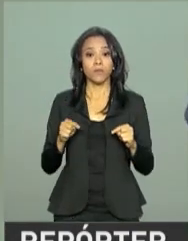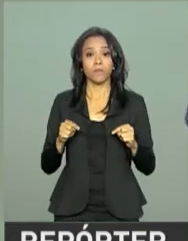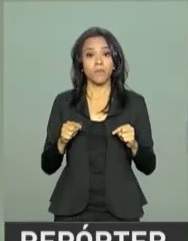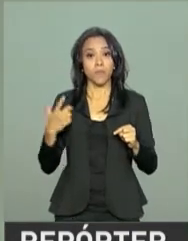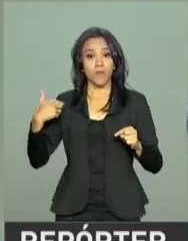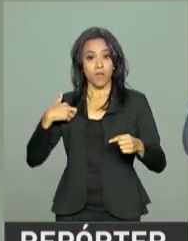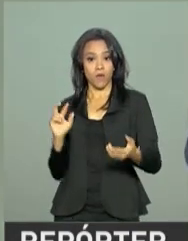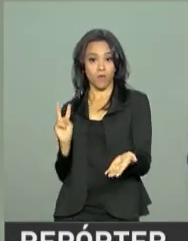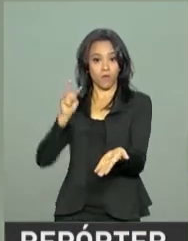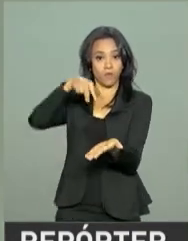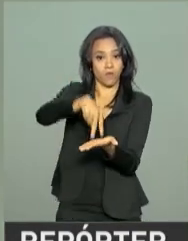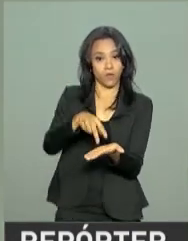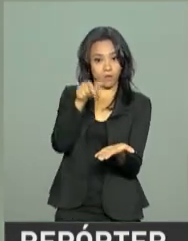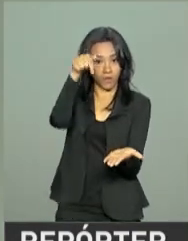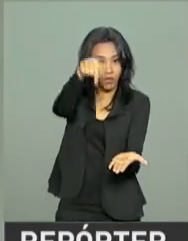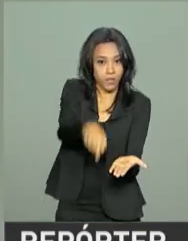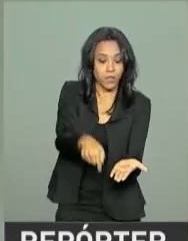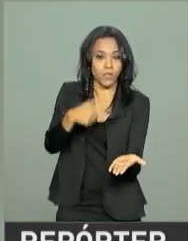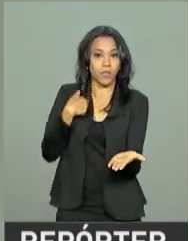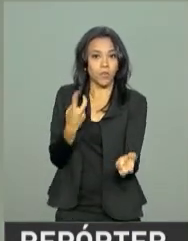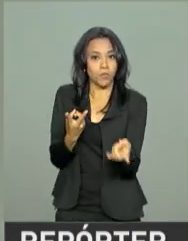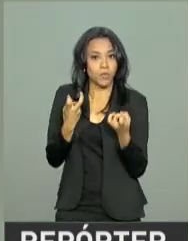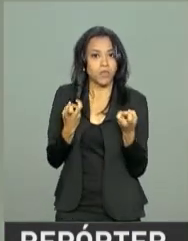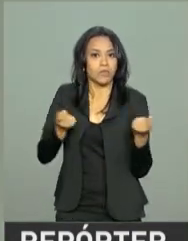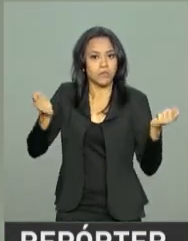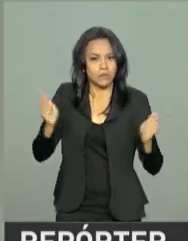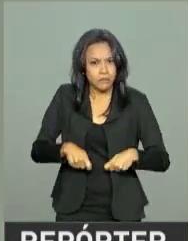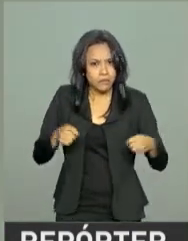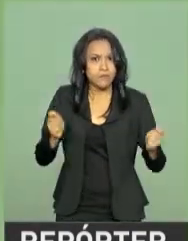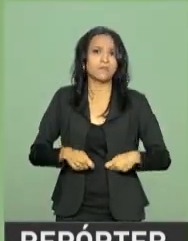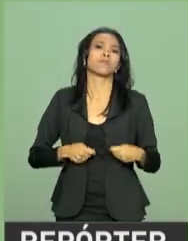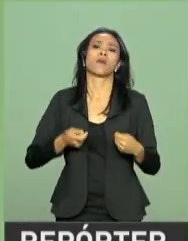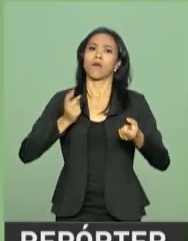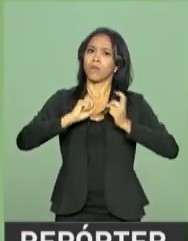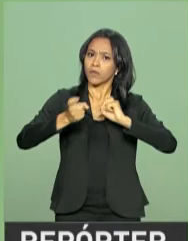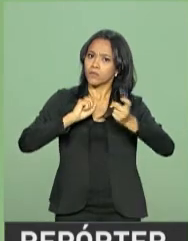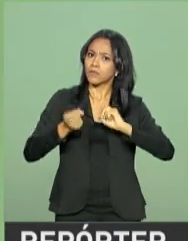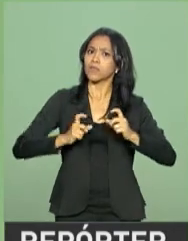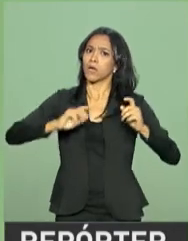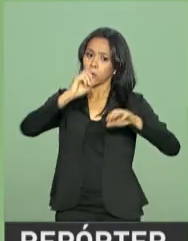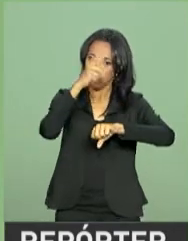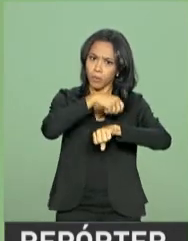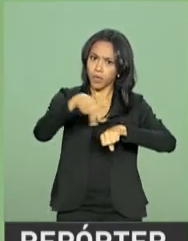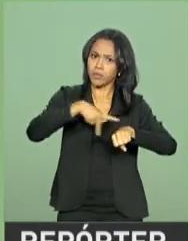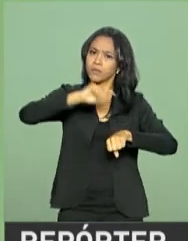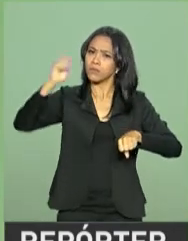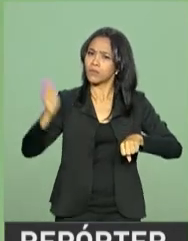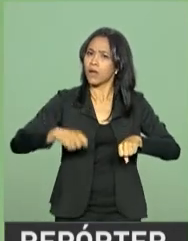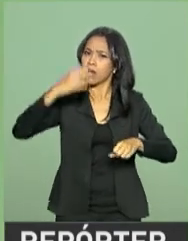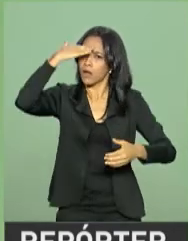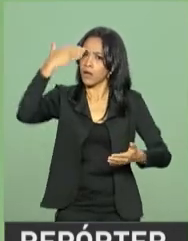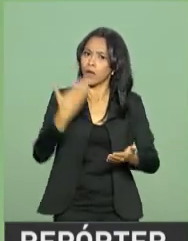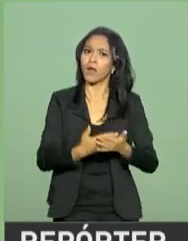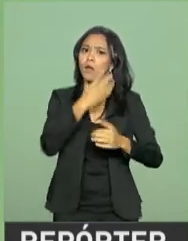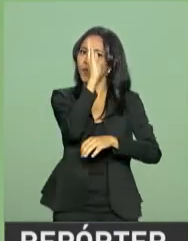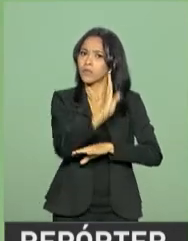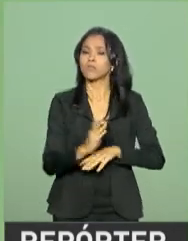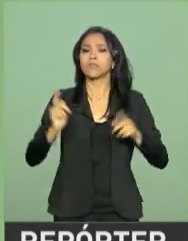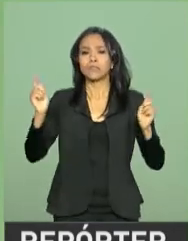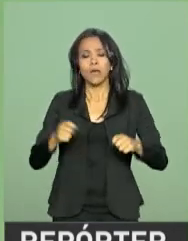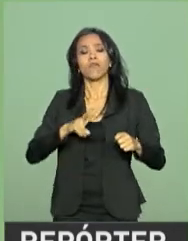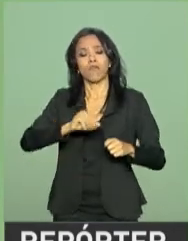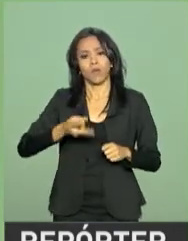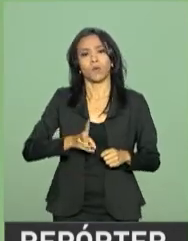é que eu percebo que vale a pena governar que o brasil vale a pena e que o brasil vai continuar a crescer